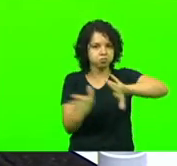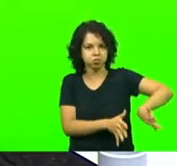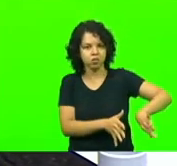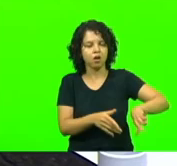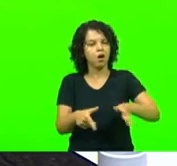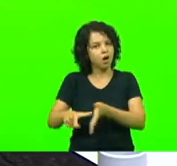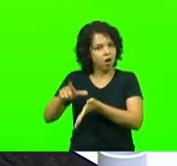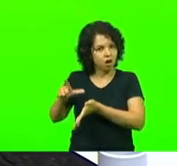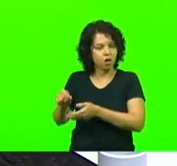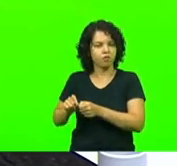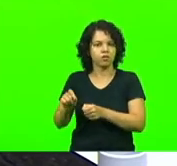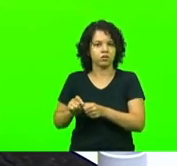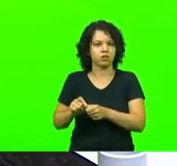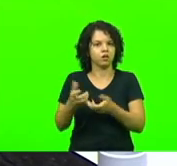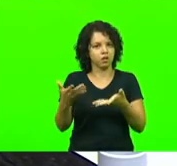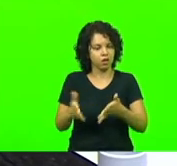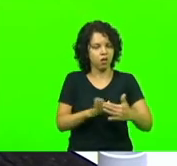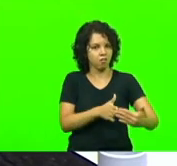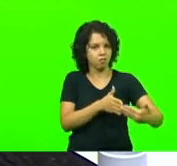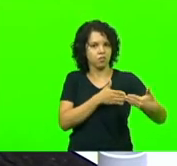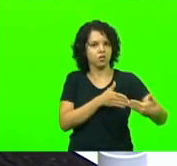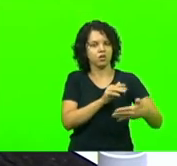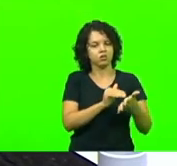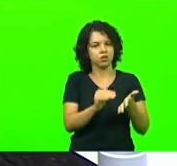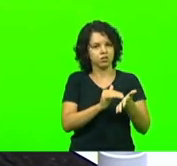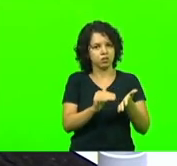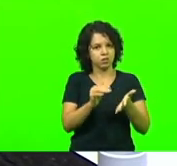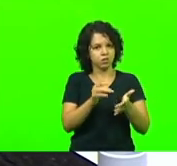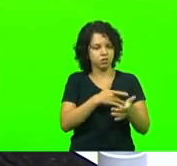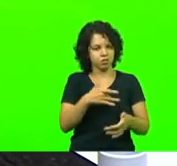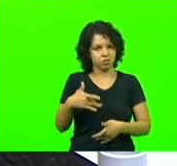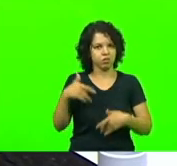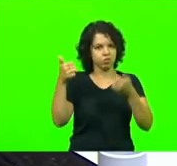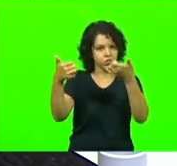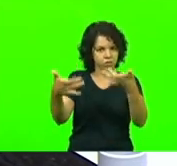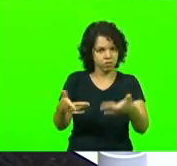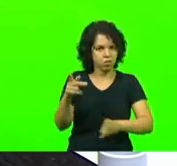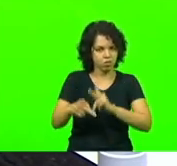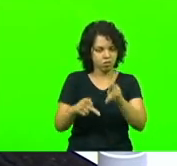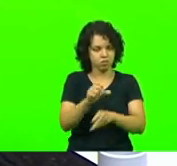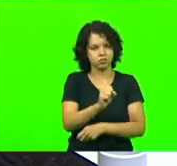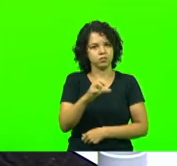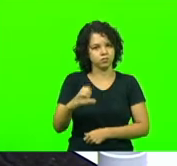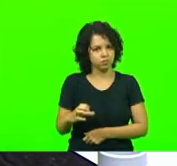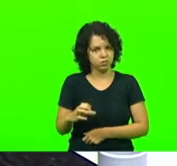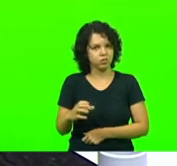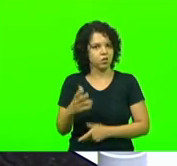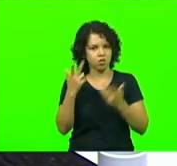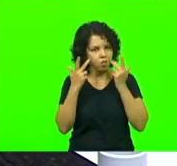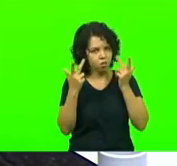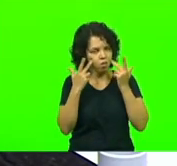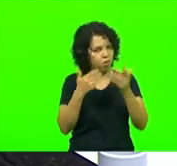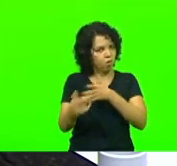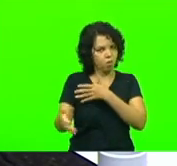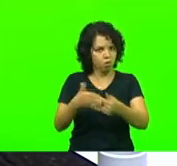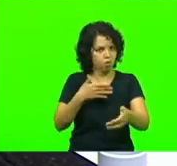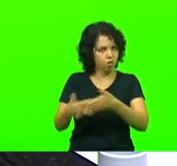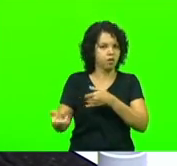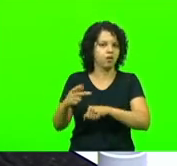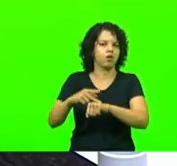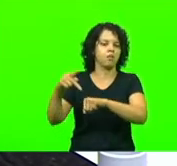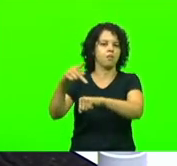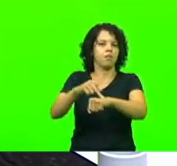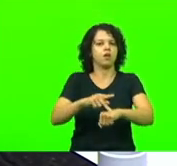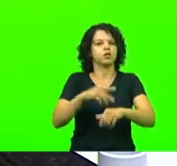está tentando blindar um secretário da Saúde de dar explicação ao catarinense, coisa que é comum em qualquer país